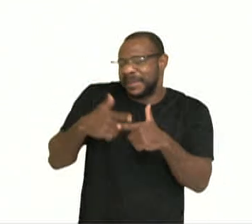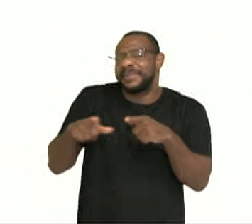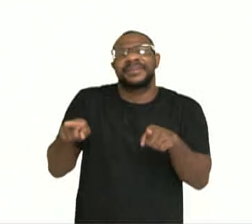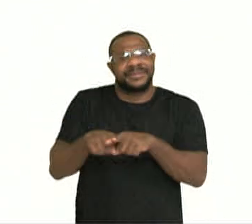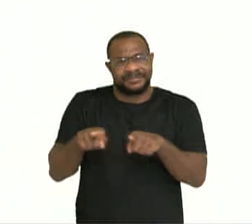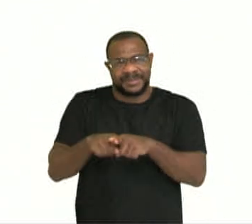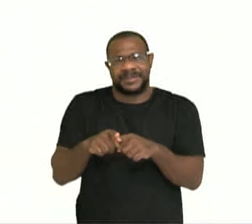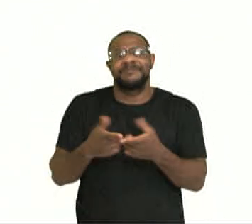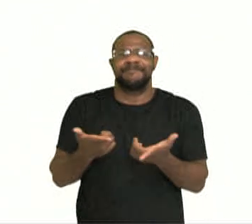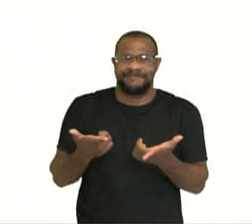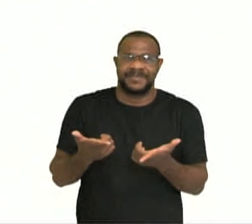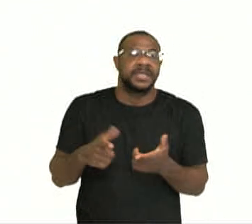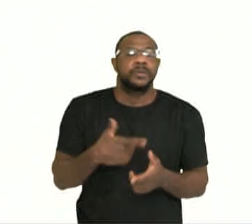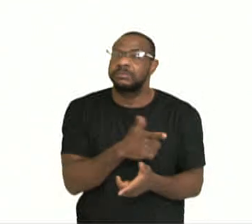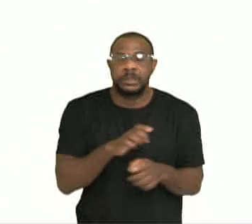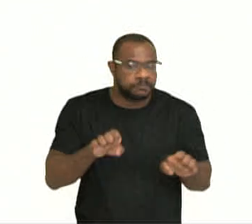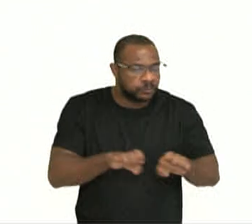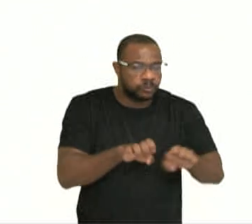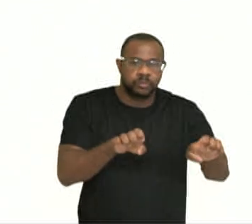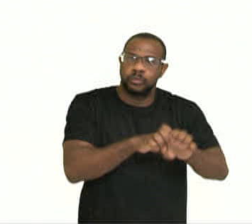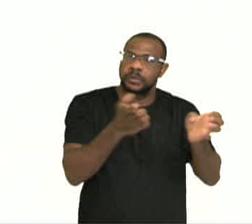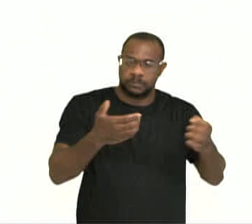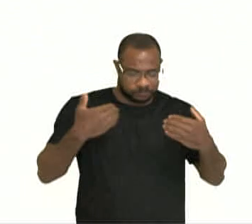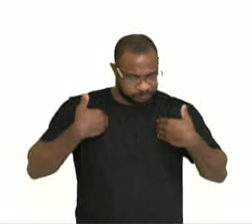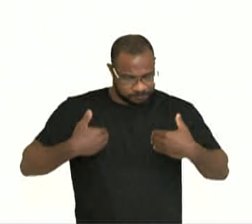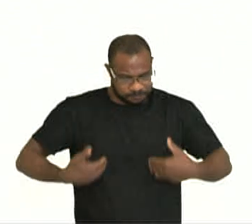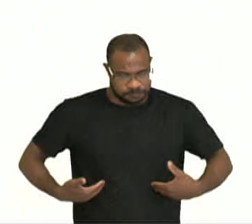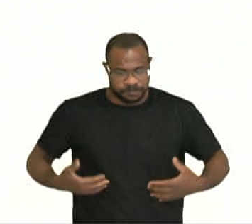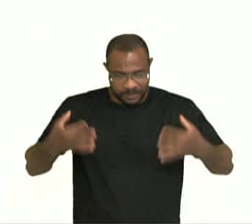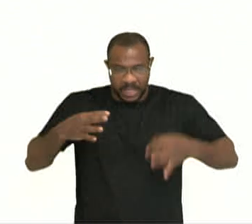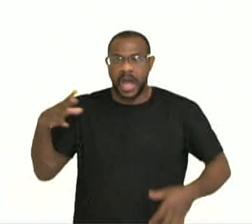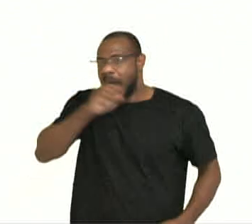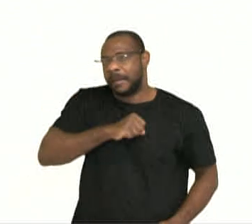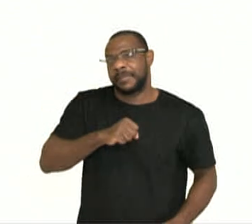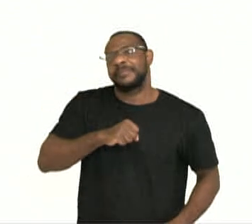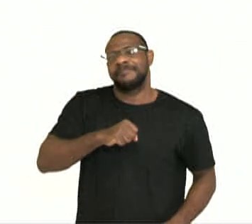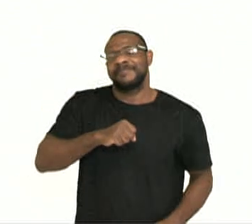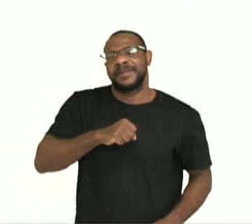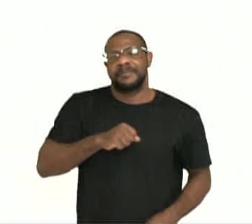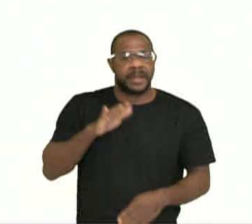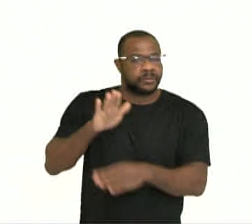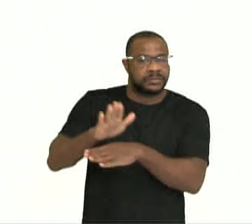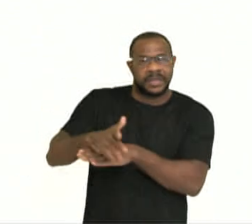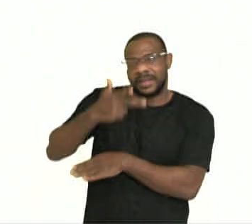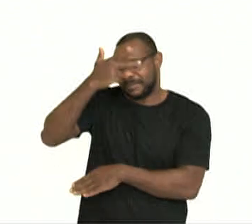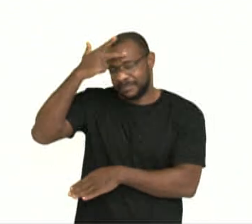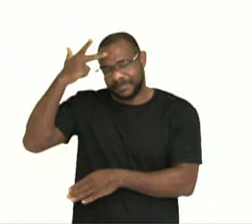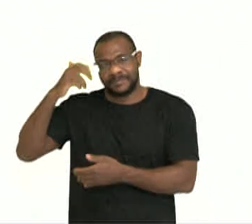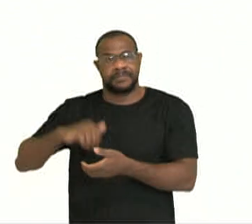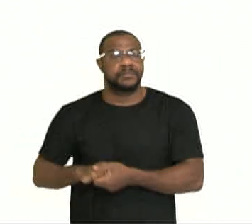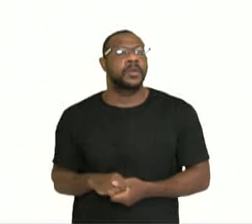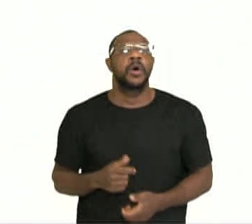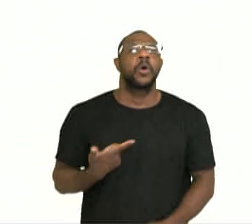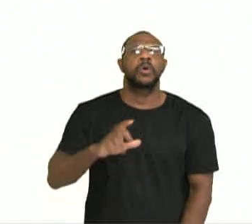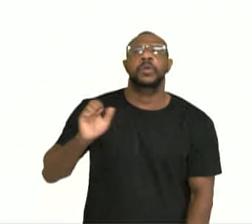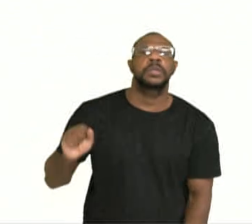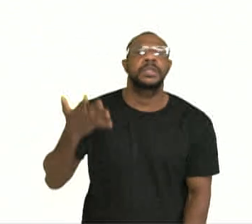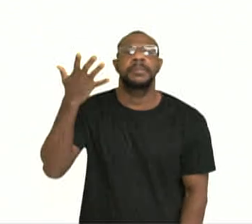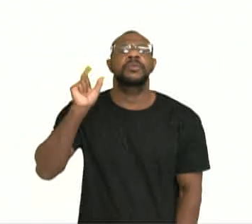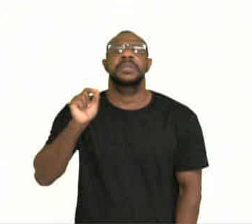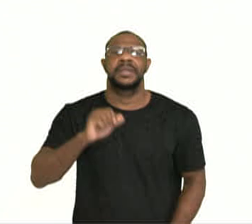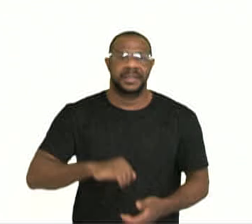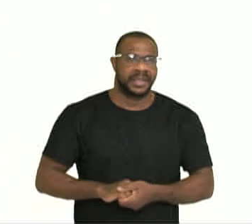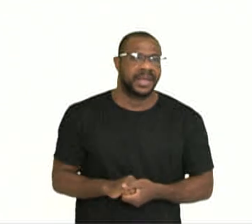tem uma estrutura, uma condição física ali imediata para atender toda essa população. Outro fator é que o número de pessoas